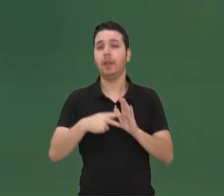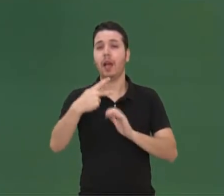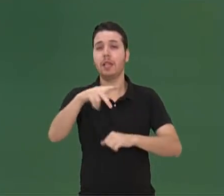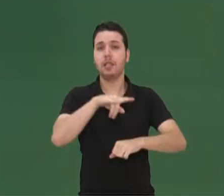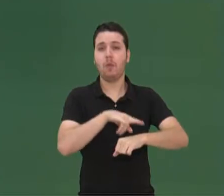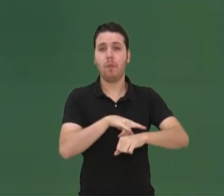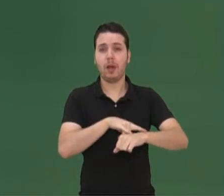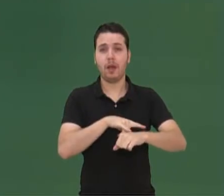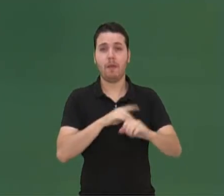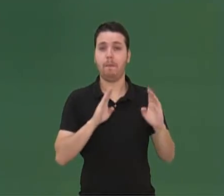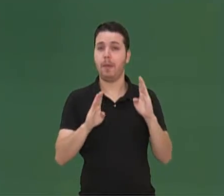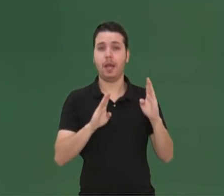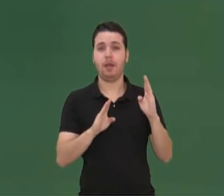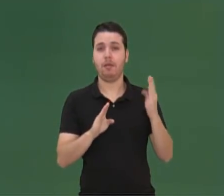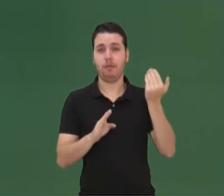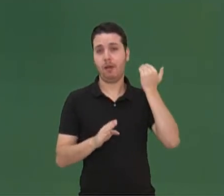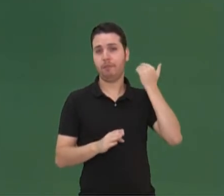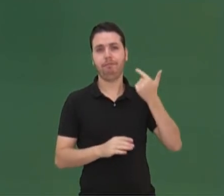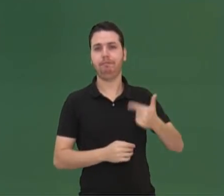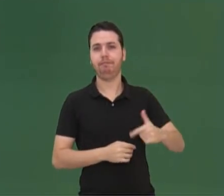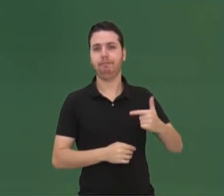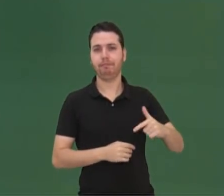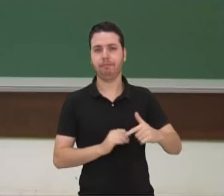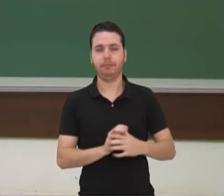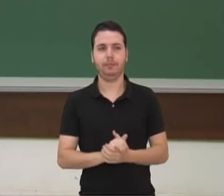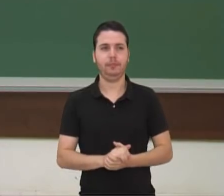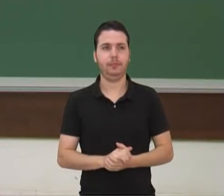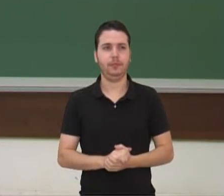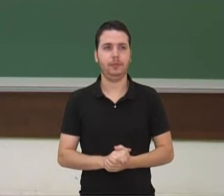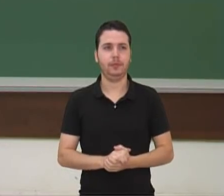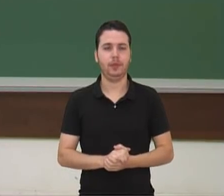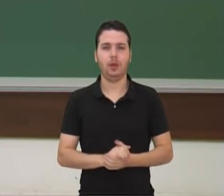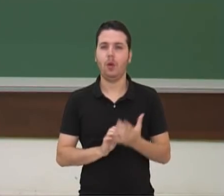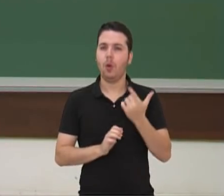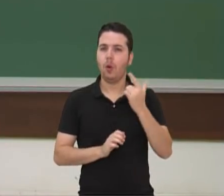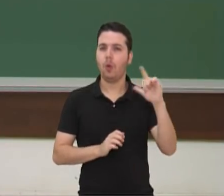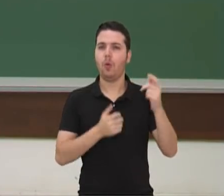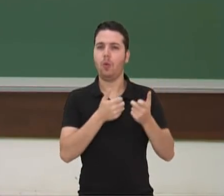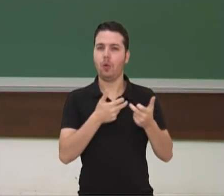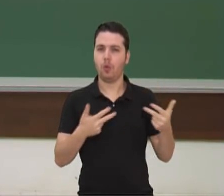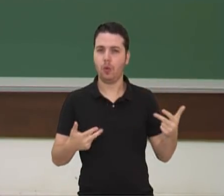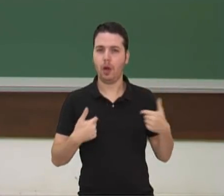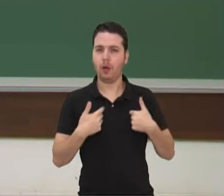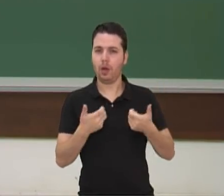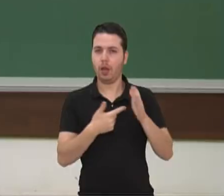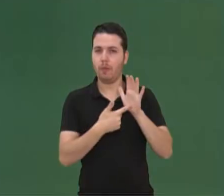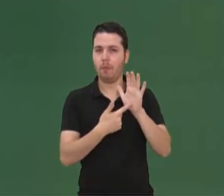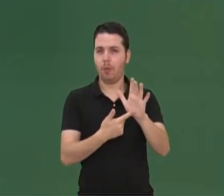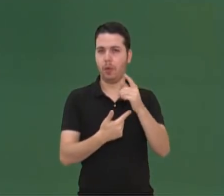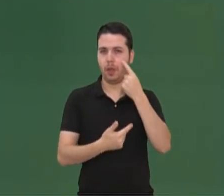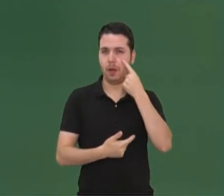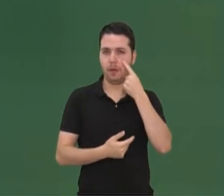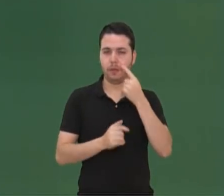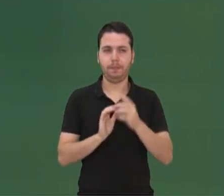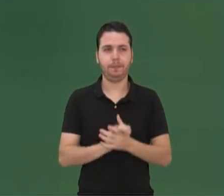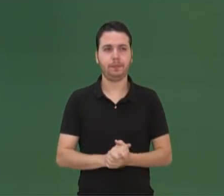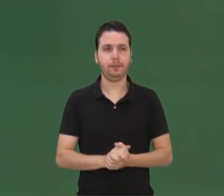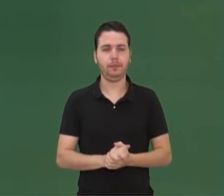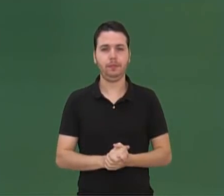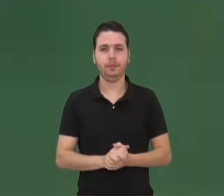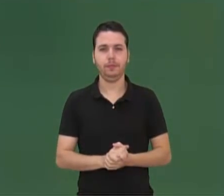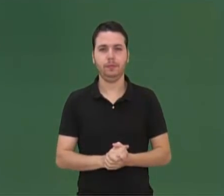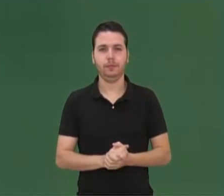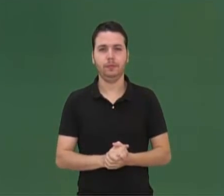casa. Na época dele, não tinha. Outra coisa que eu quero chamar a atenção nesse trechinho aqui, é